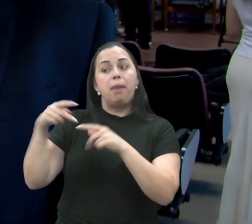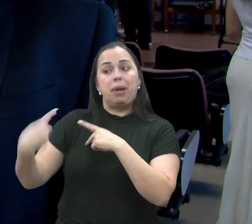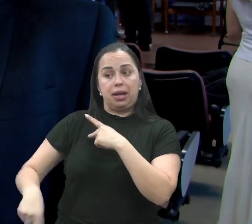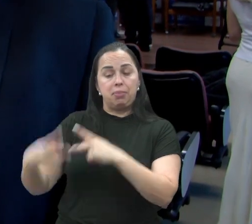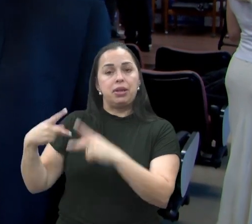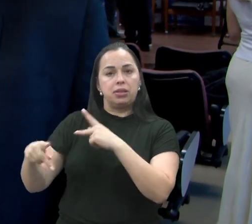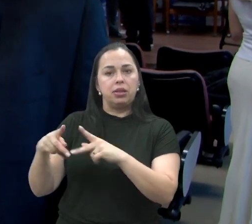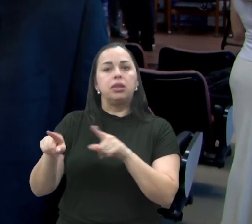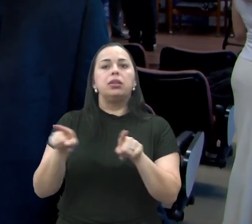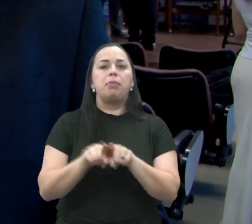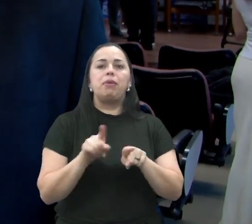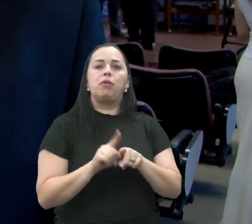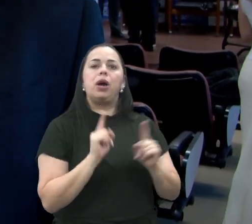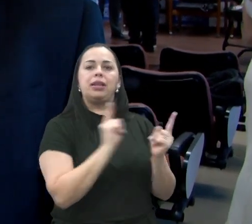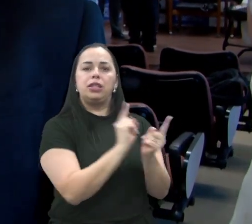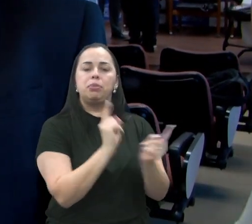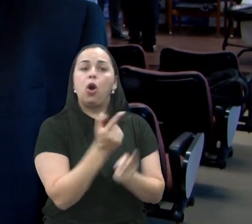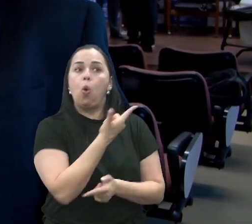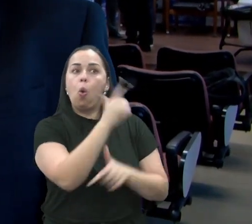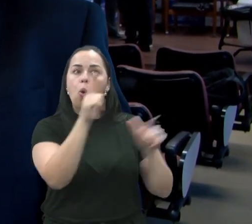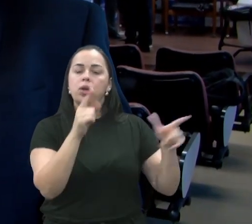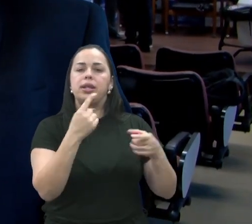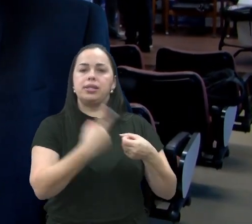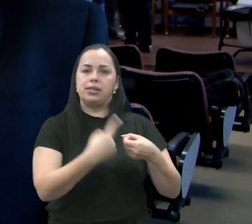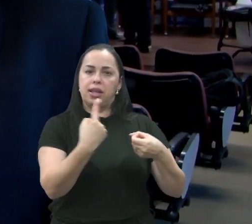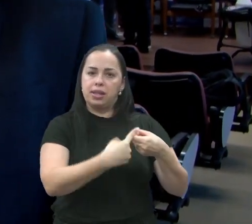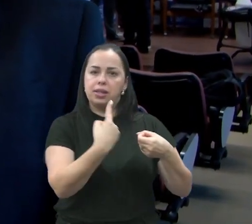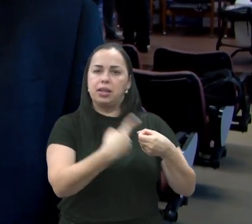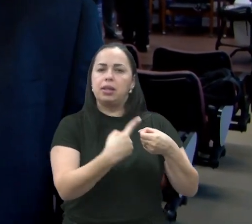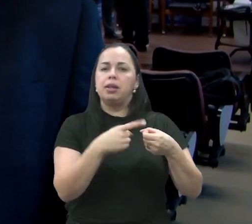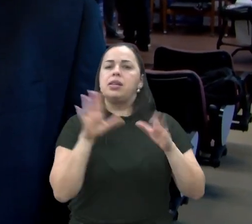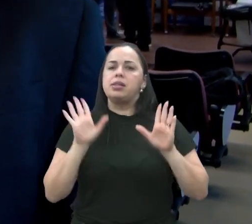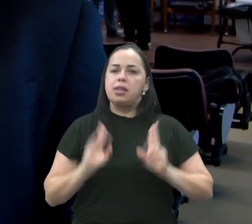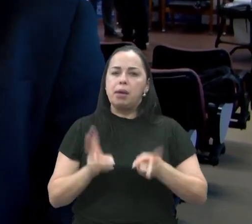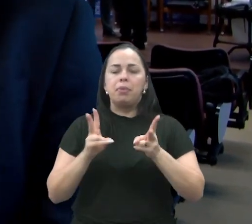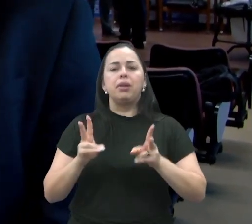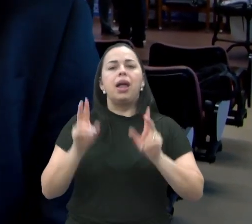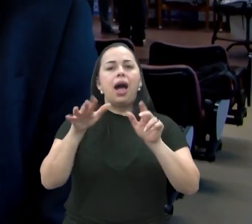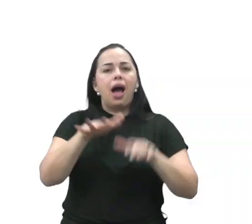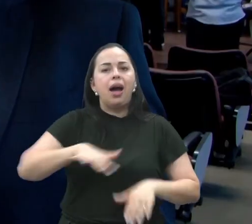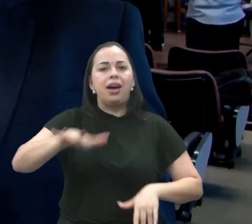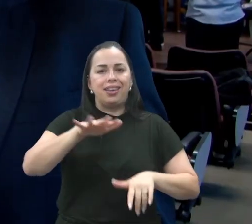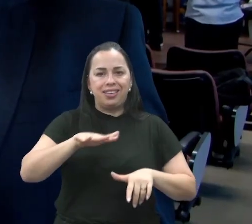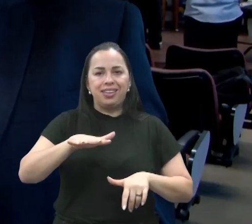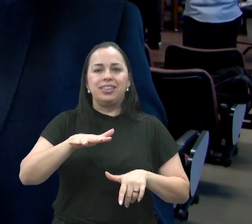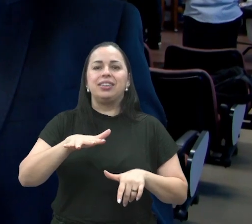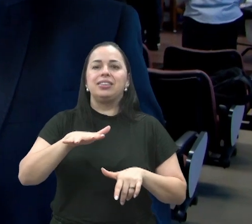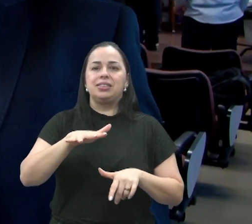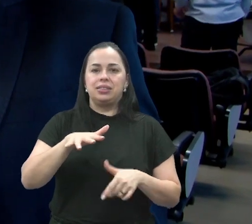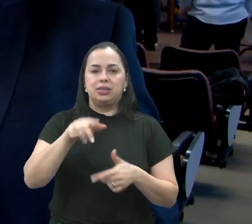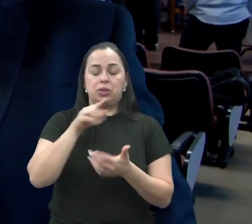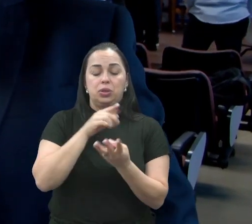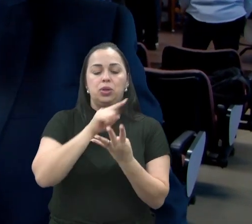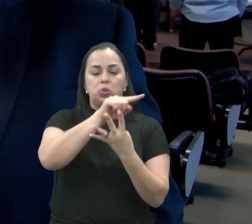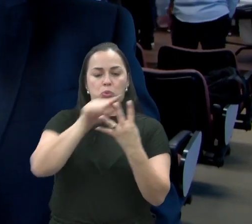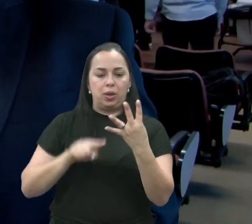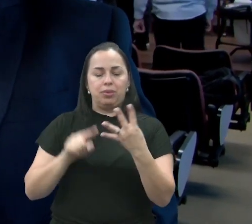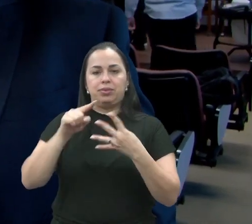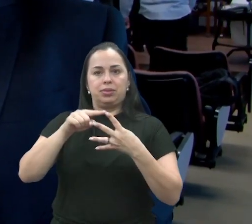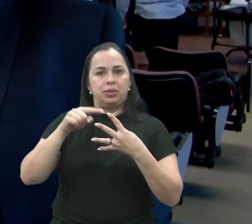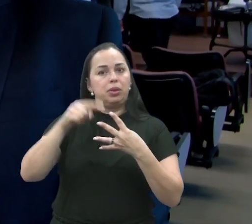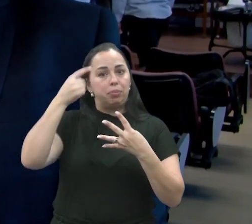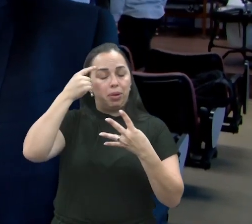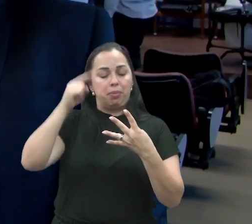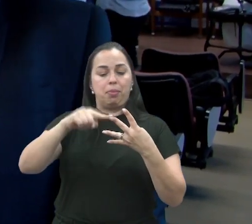para São José, mas também vamos conseguir atender outras cidades, fazendo toda essa política pública regional. Ele atende principalmente nos 4